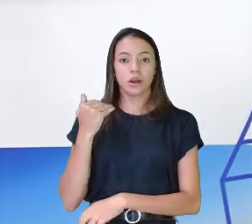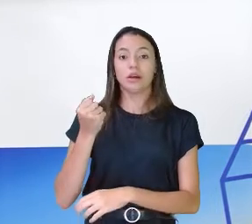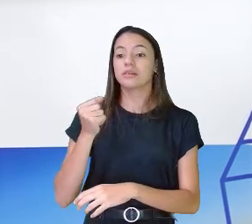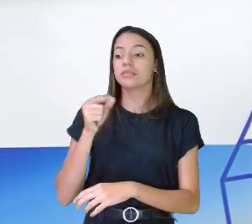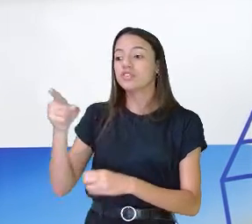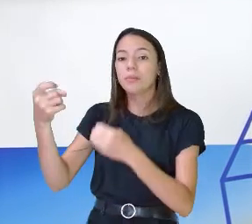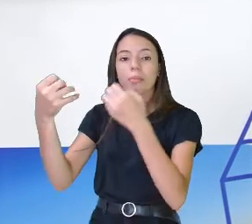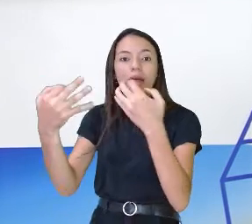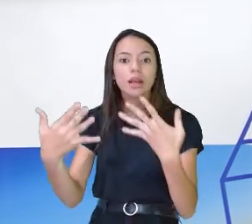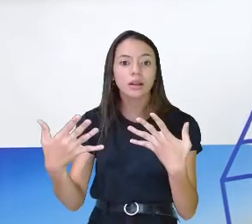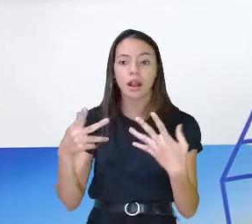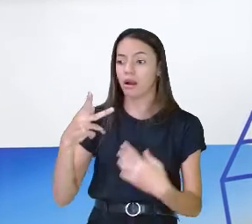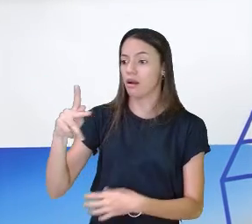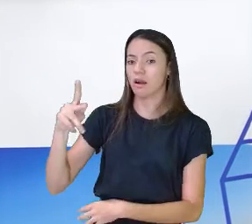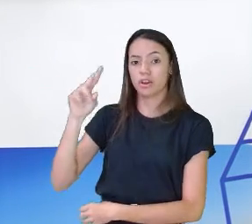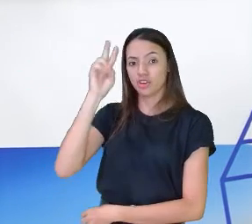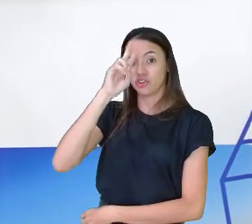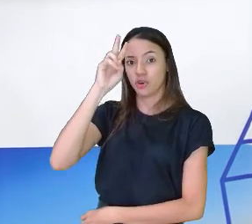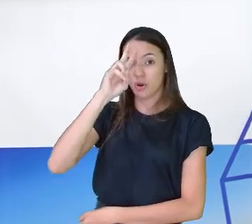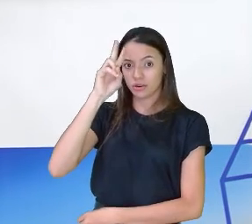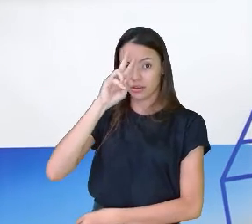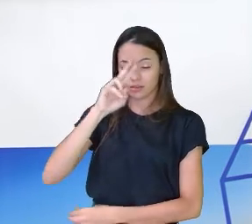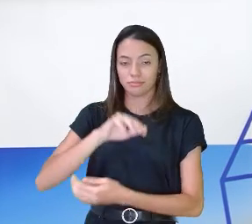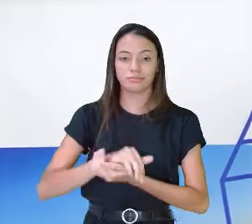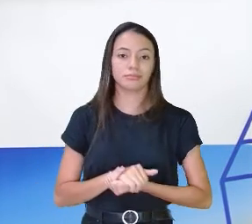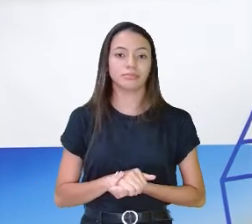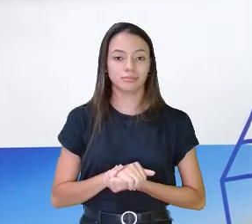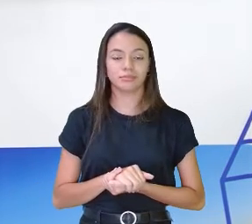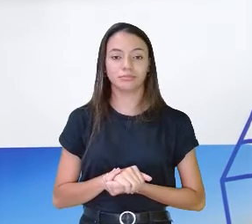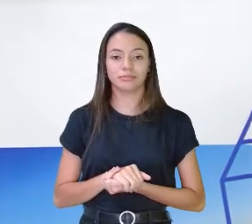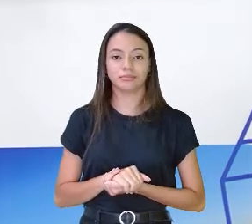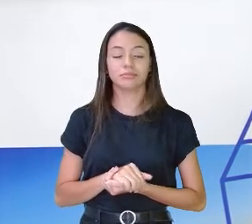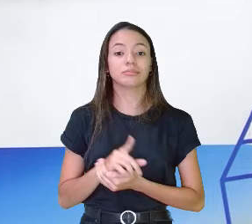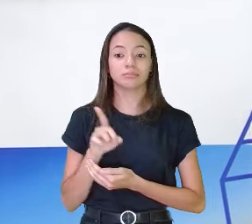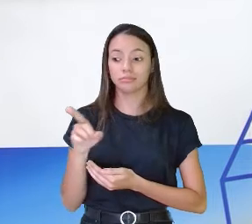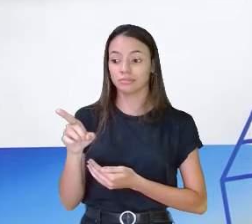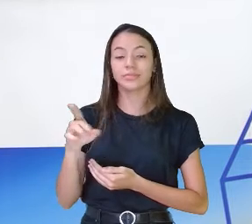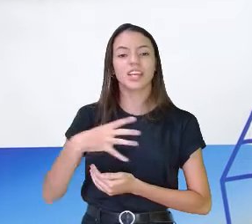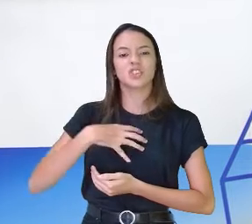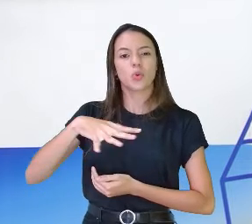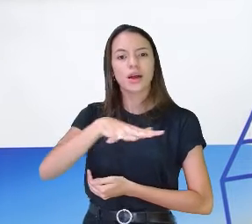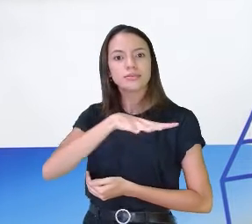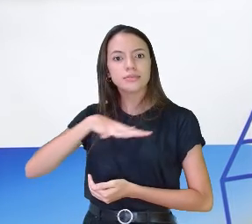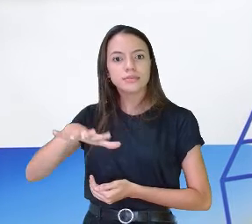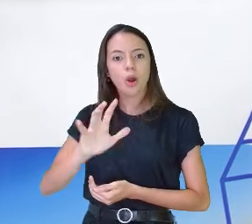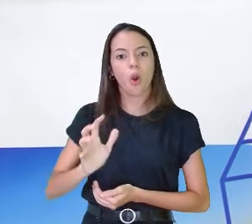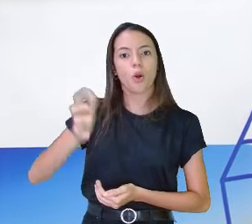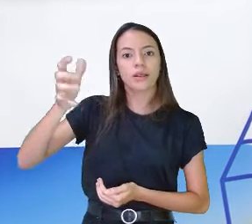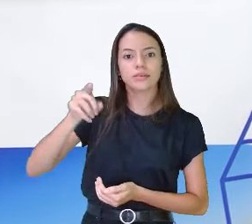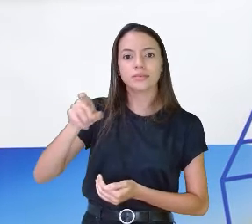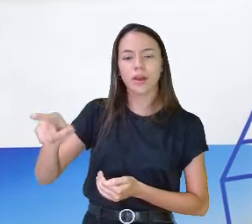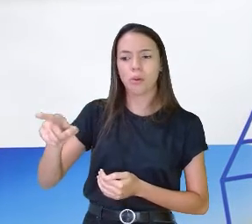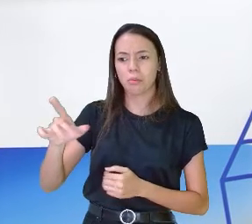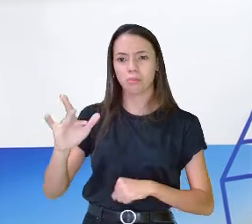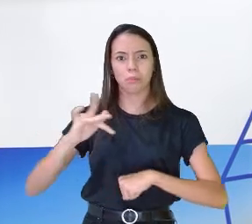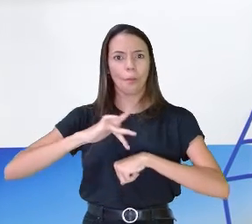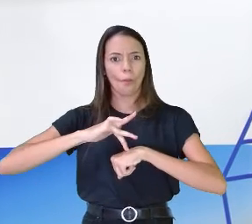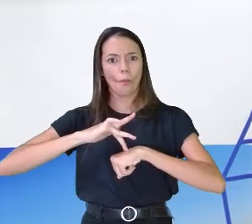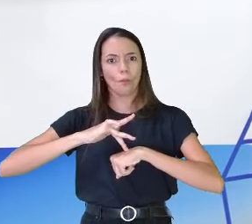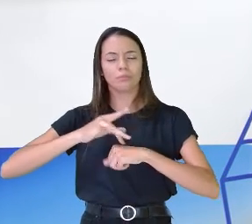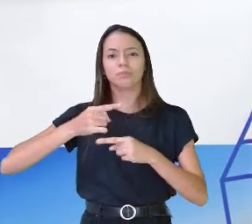história porque a sua vida pós-morte é um tédio. Então, ele vai contar... Essa situação em si já é um pouco irônica, né? Você